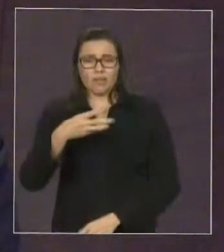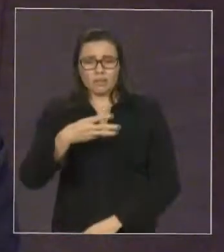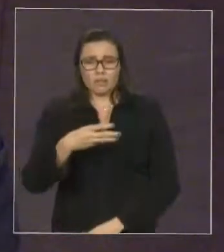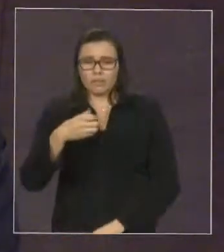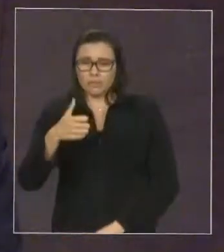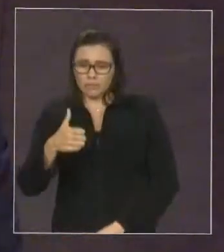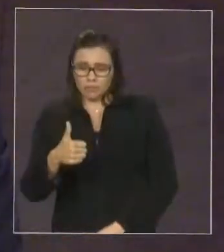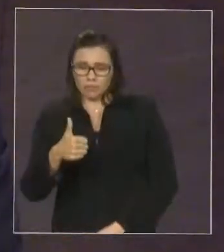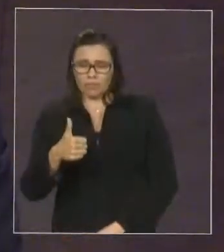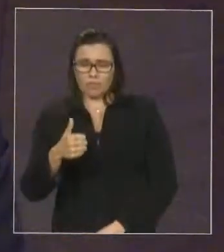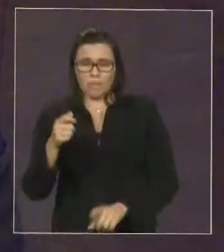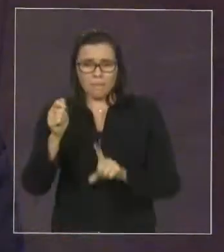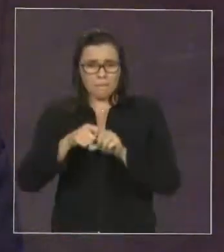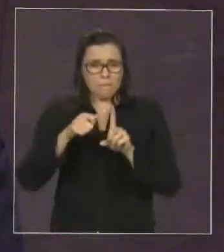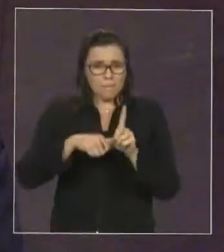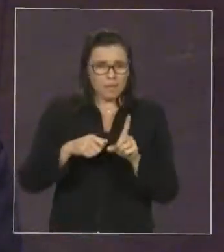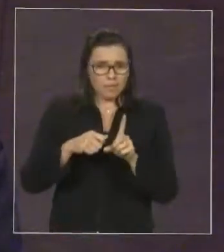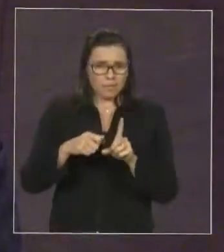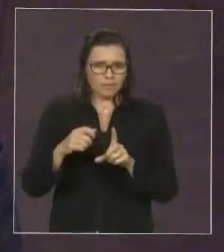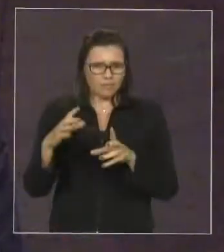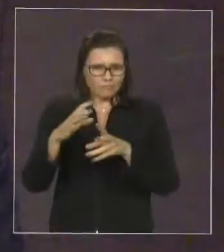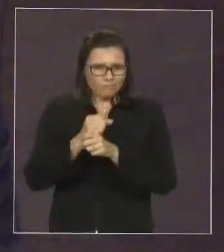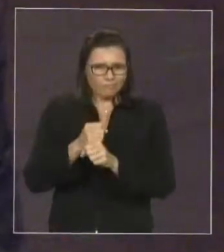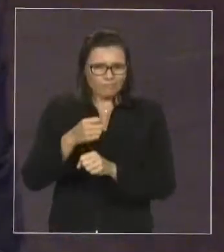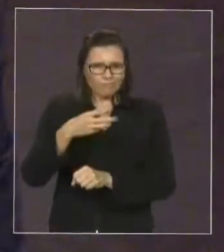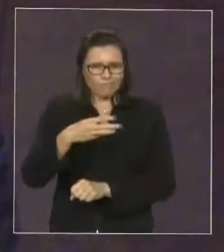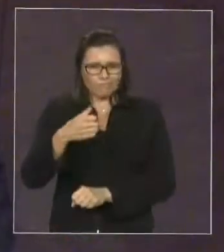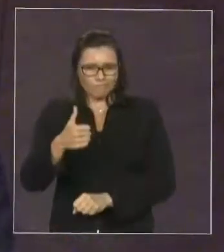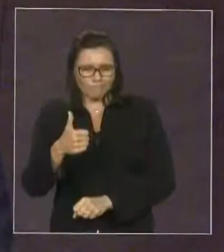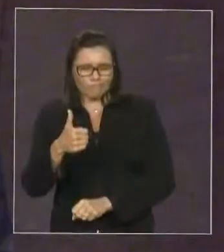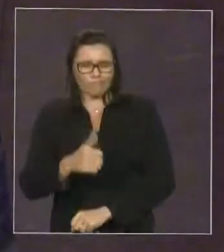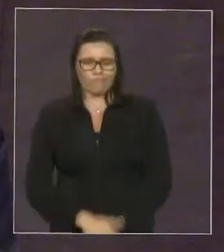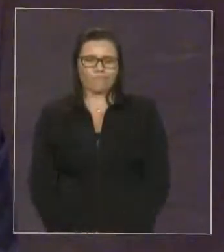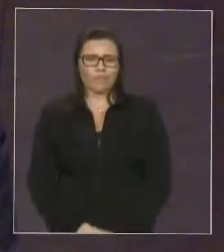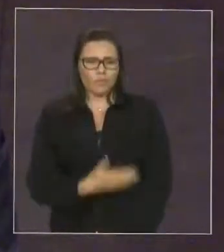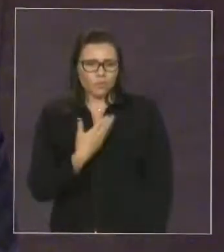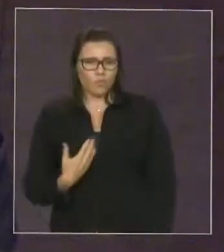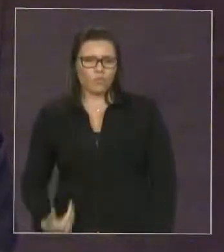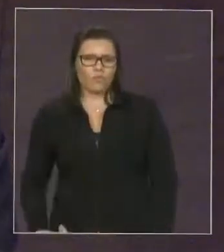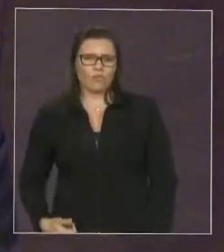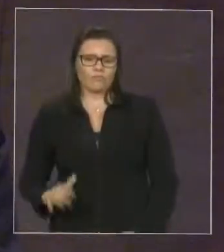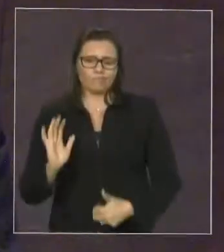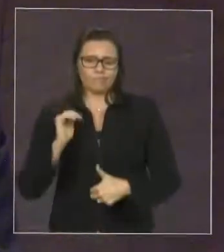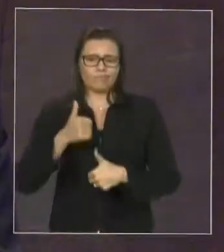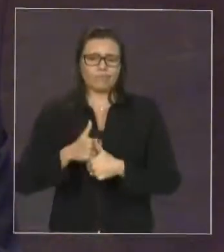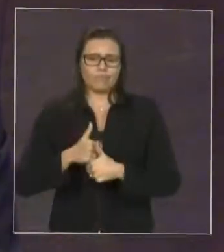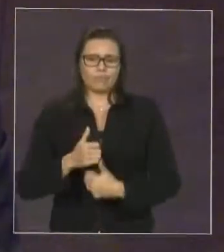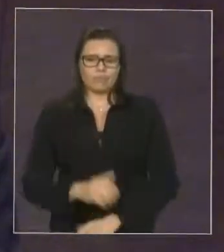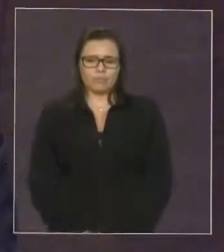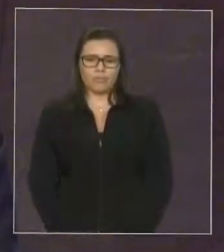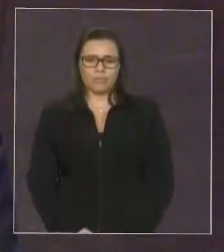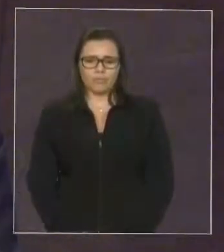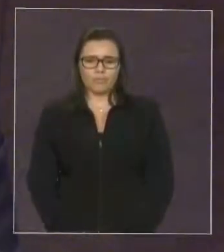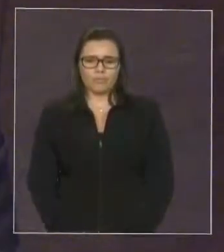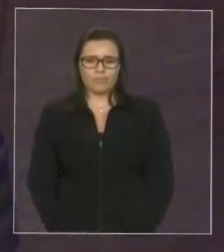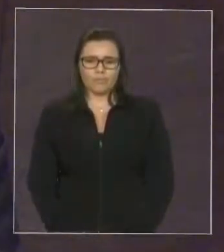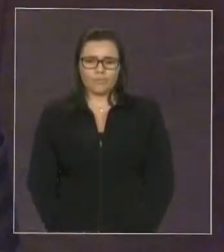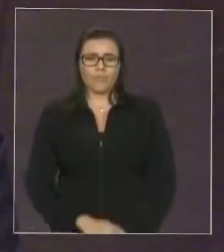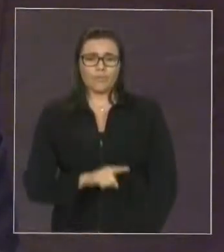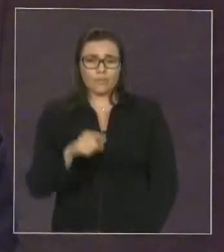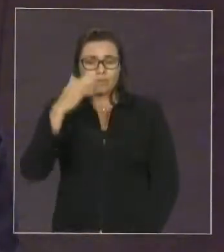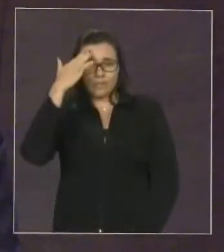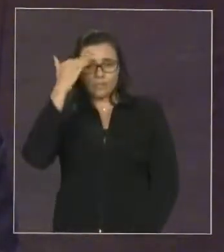governo, é aqui nesta casa, visto que a maioria dos órgãos de imprensa desse